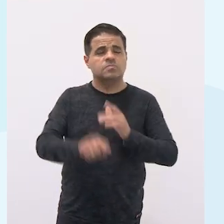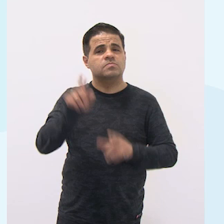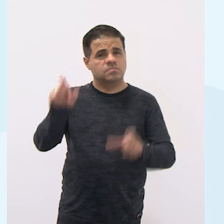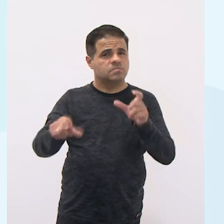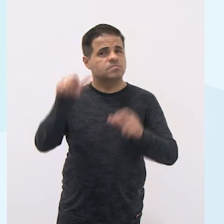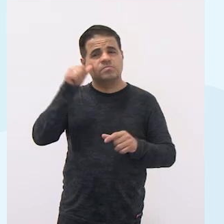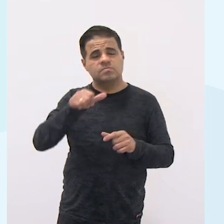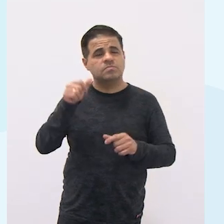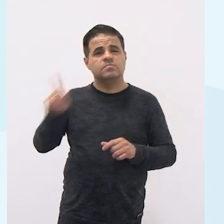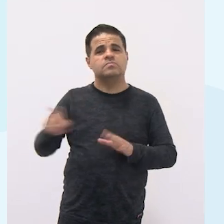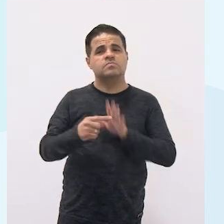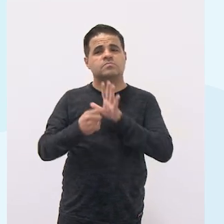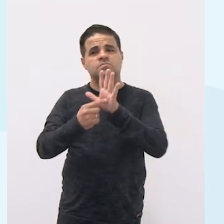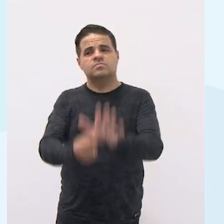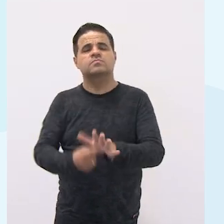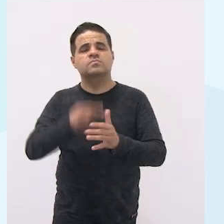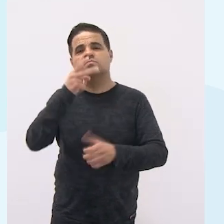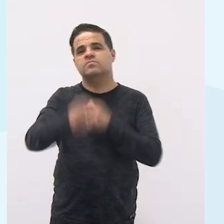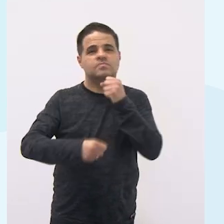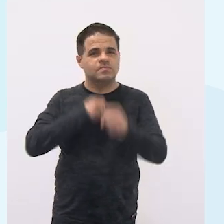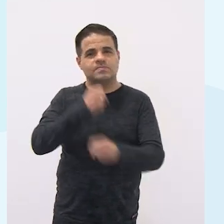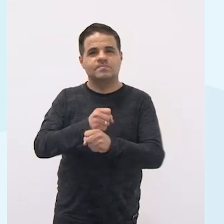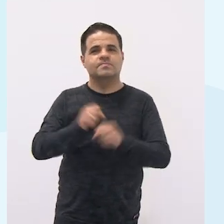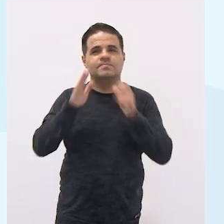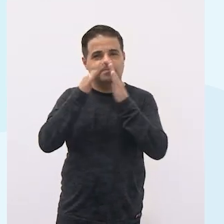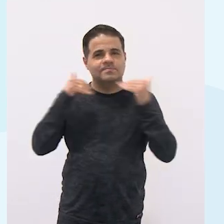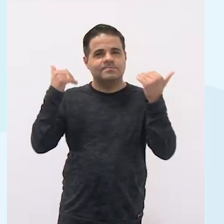mulheres, para apresentar 2 anos no Congresso